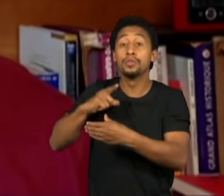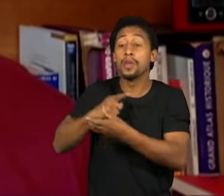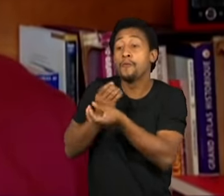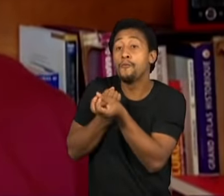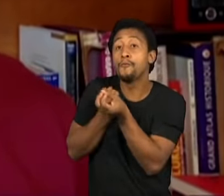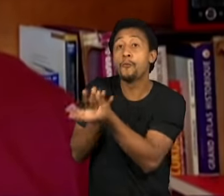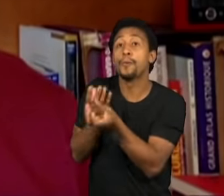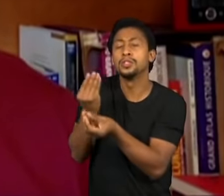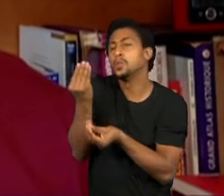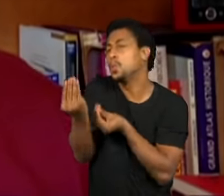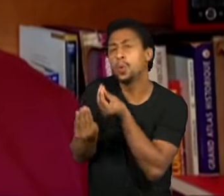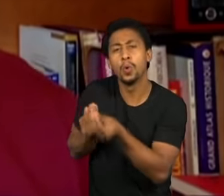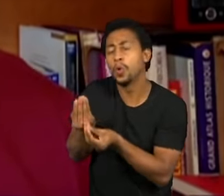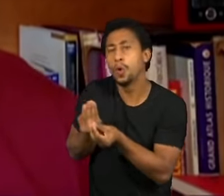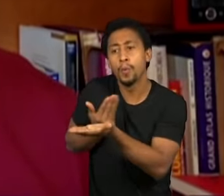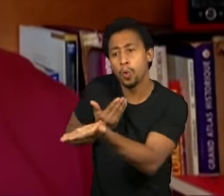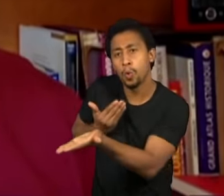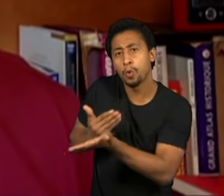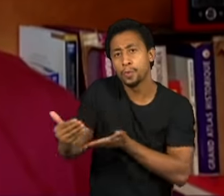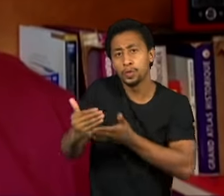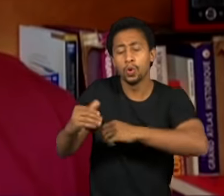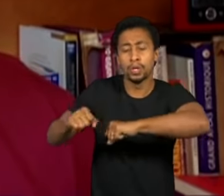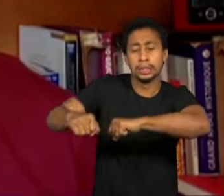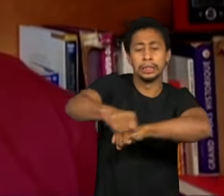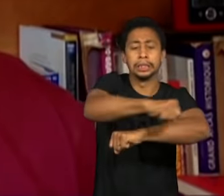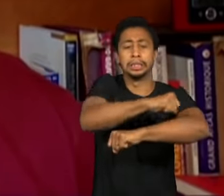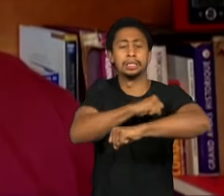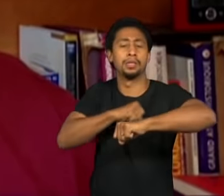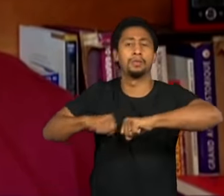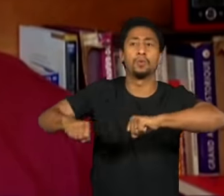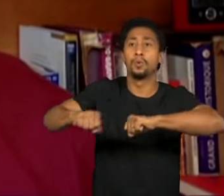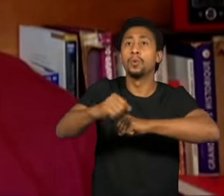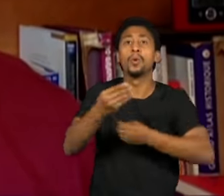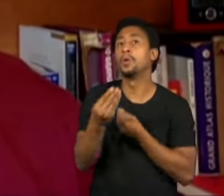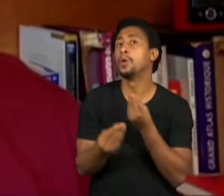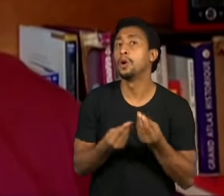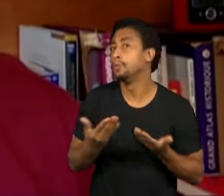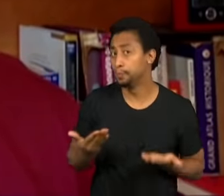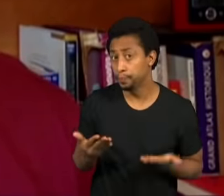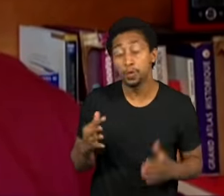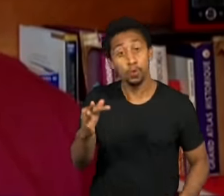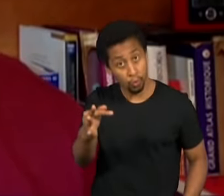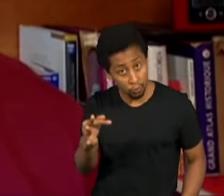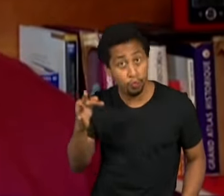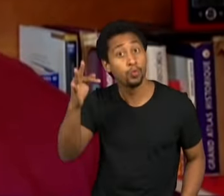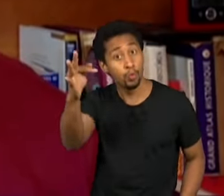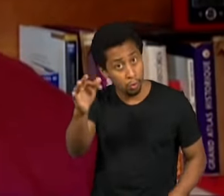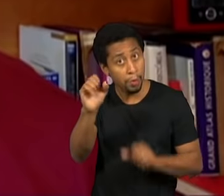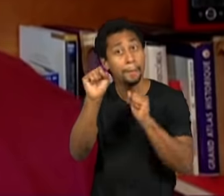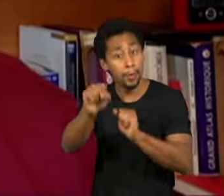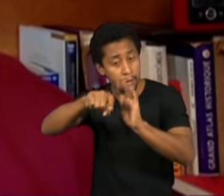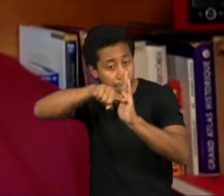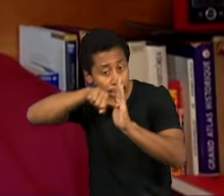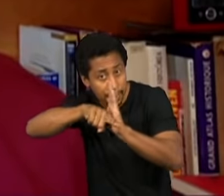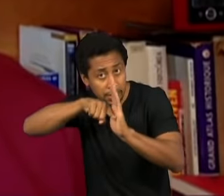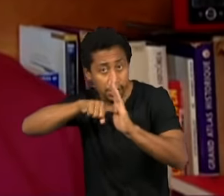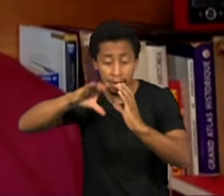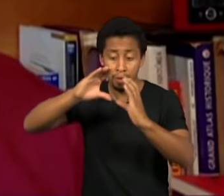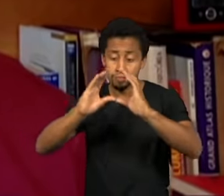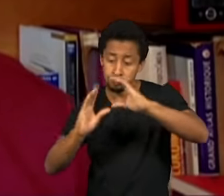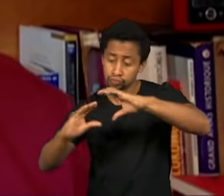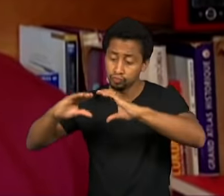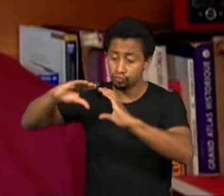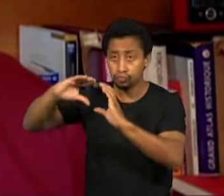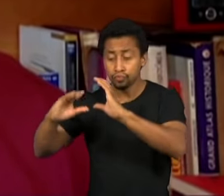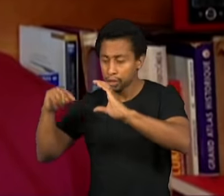solar. Há quem diga que no futuro os asteroides poderiam ser inclusive comercialmente explorados, já que em